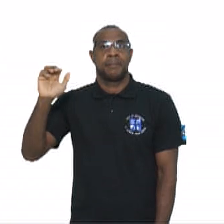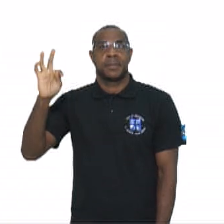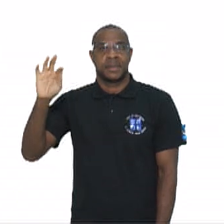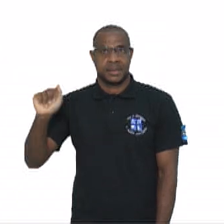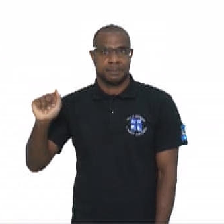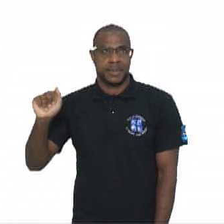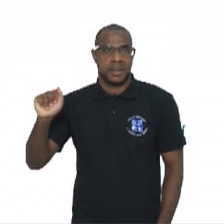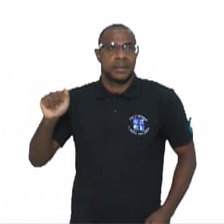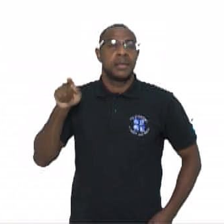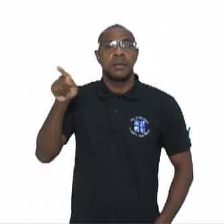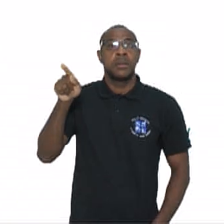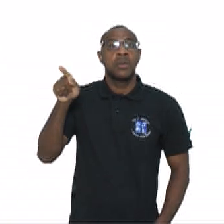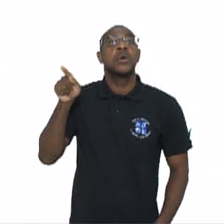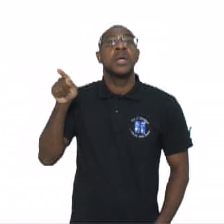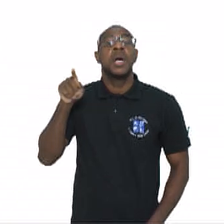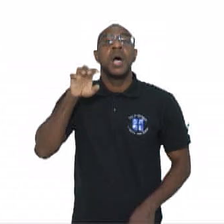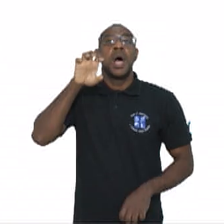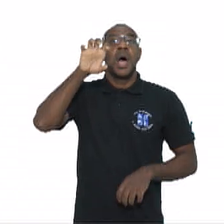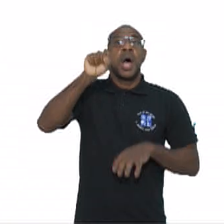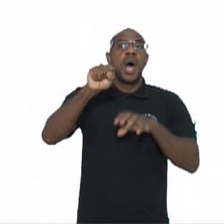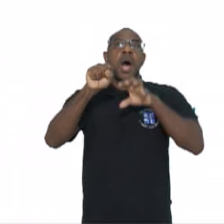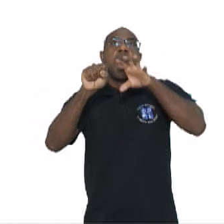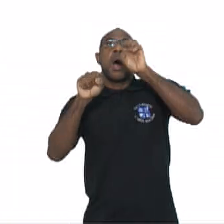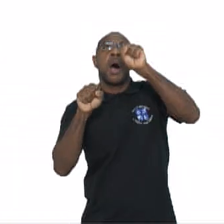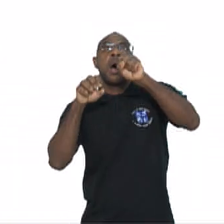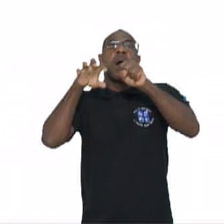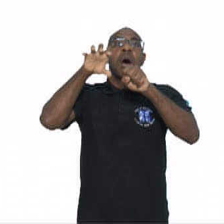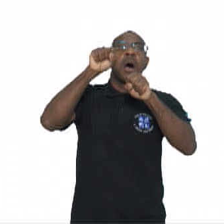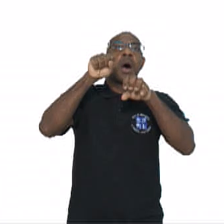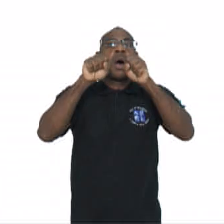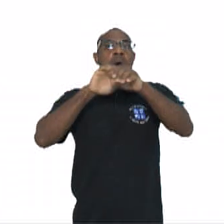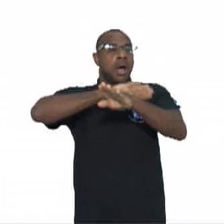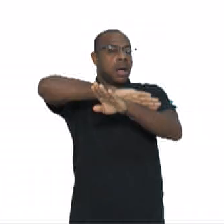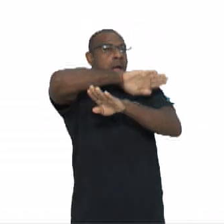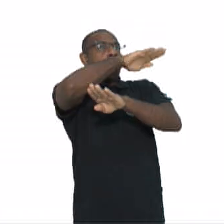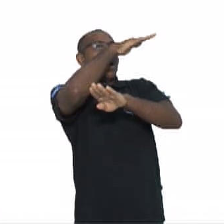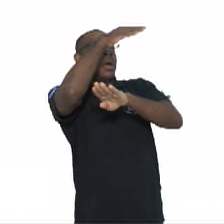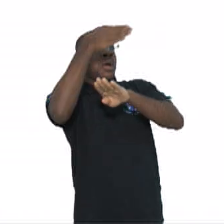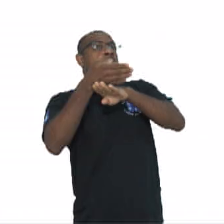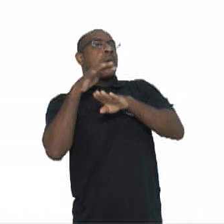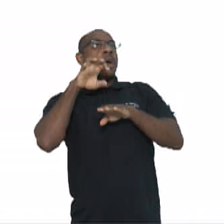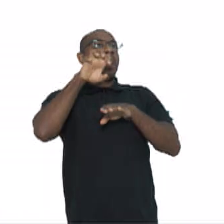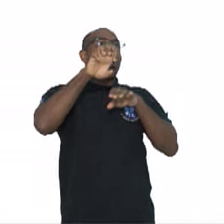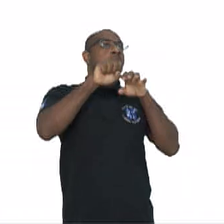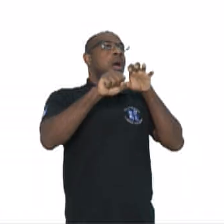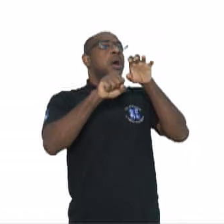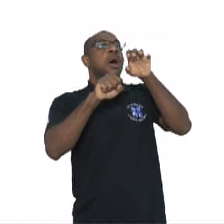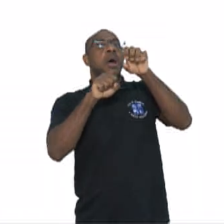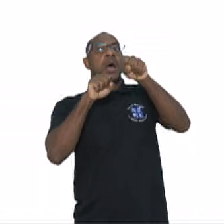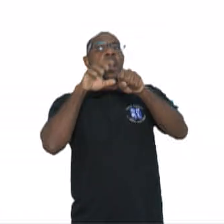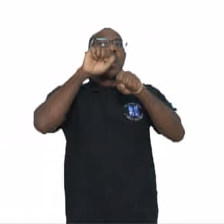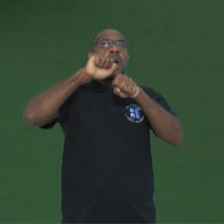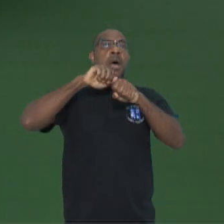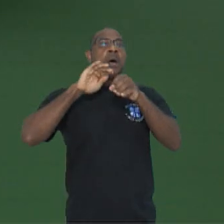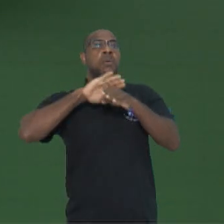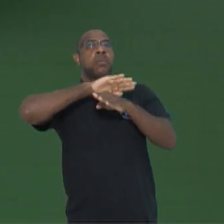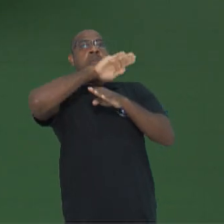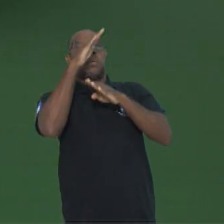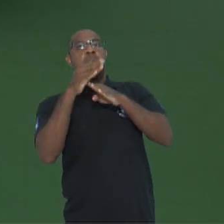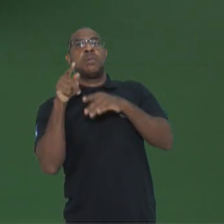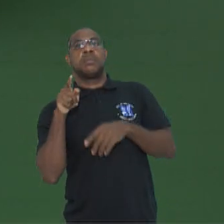ferrata? É subir uma montanha por algum percurso onde você vai precisar passar por alguns grampos, nesse